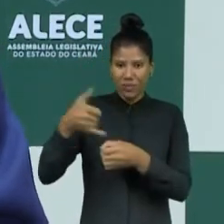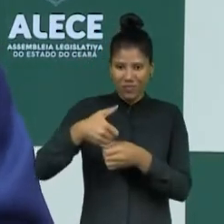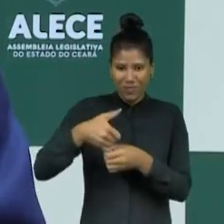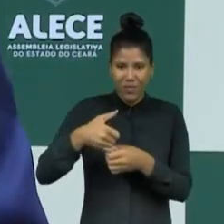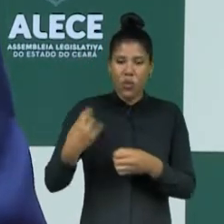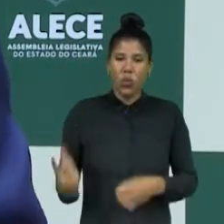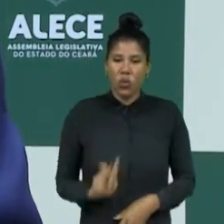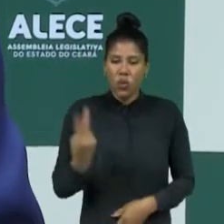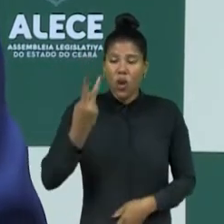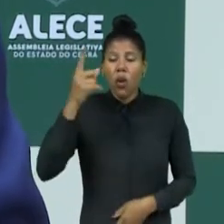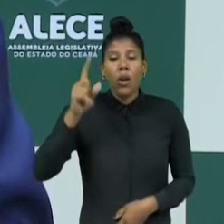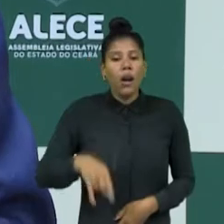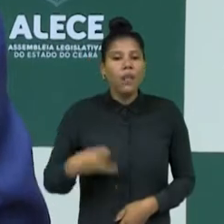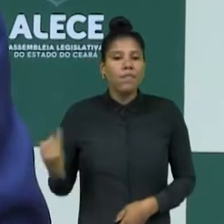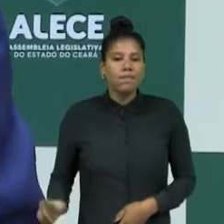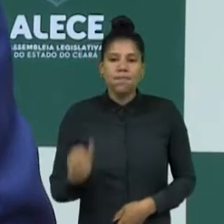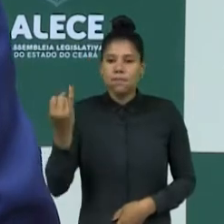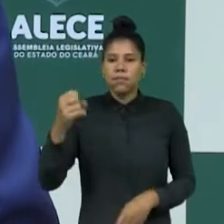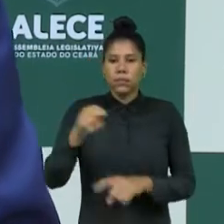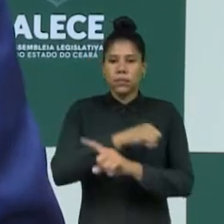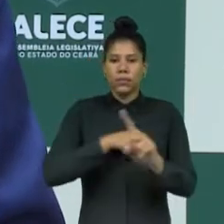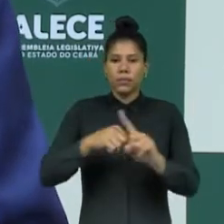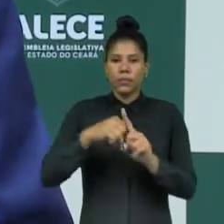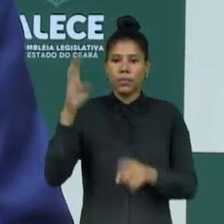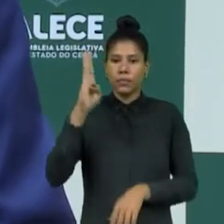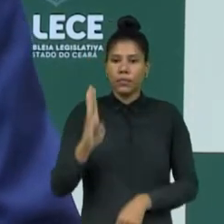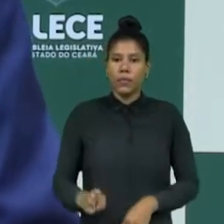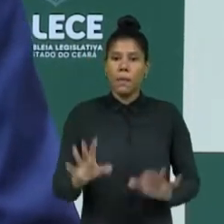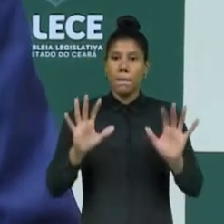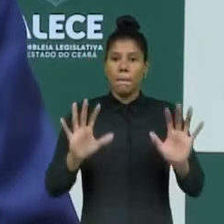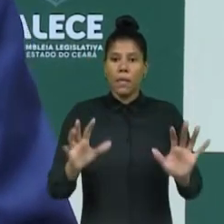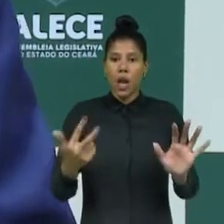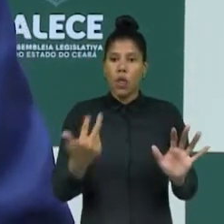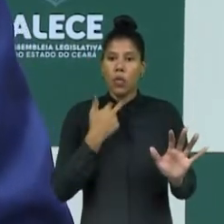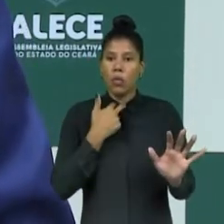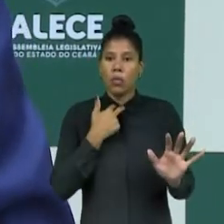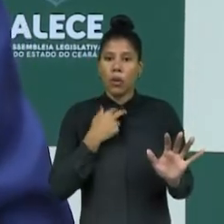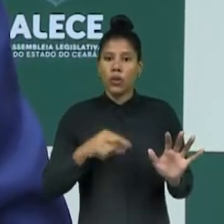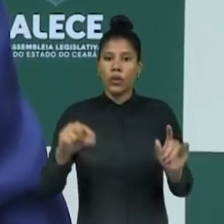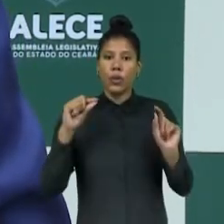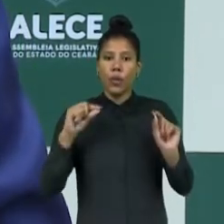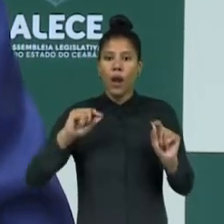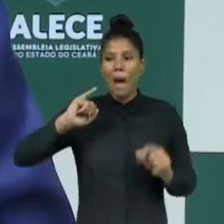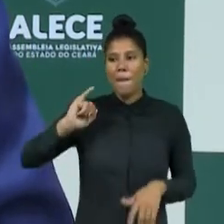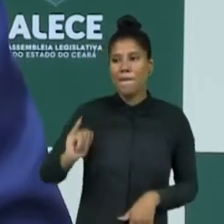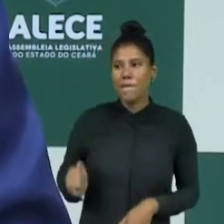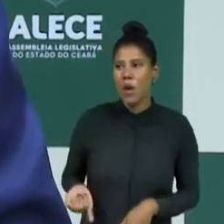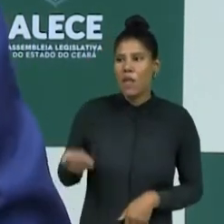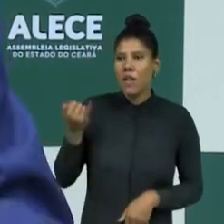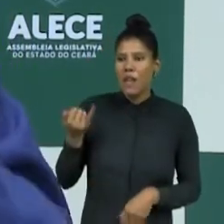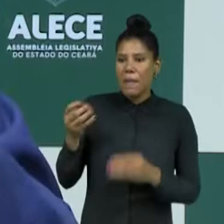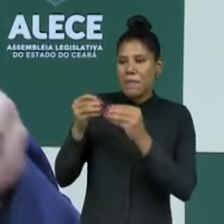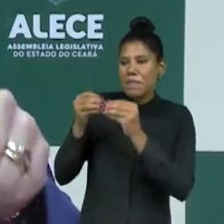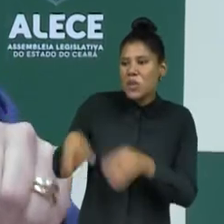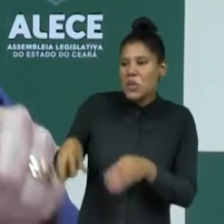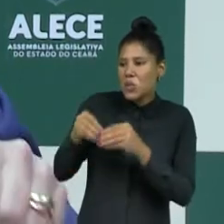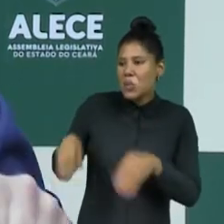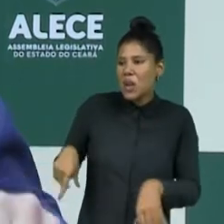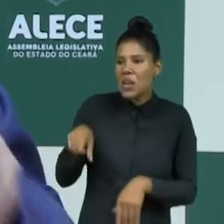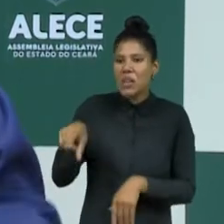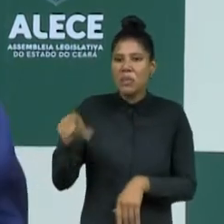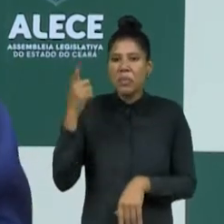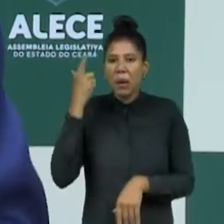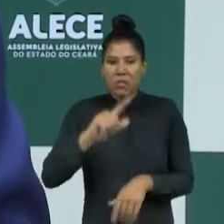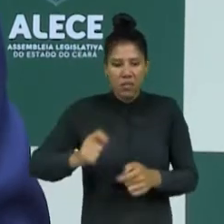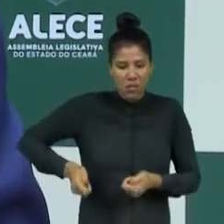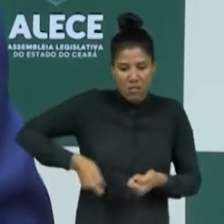para a sociedade brasileira. Mas não se pode fazer a cortesia com chapéu alheio. Deveria se tirar das contribuições que estão ali